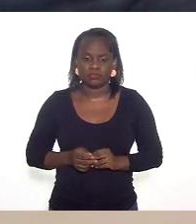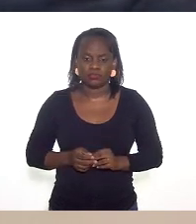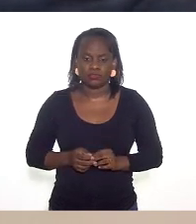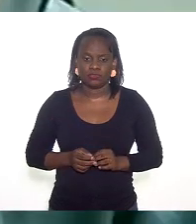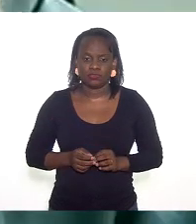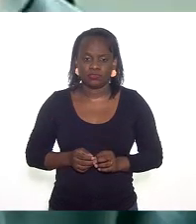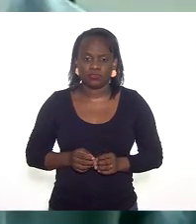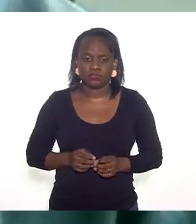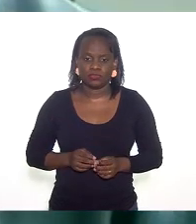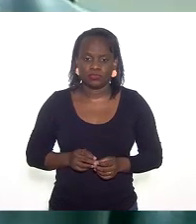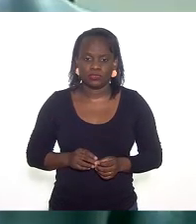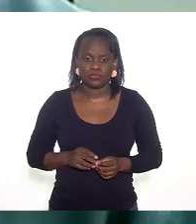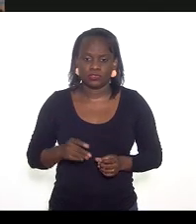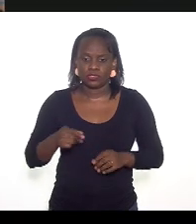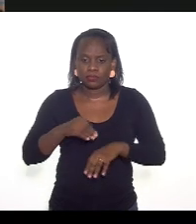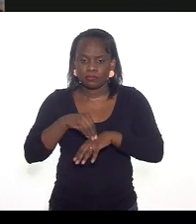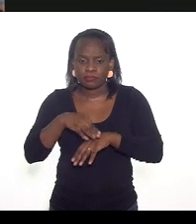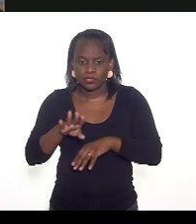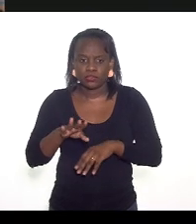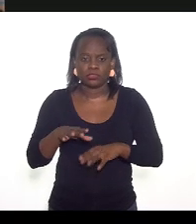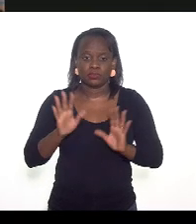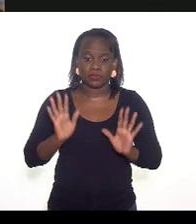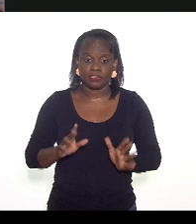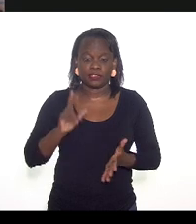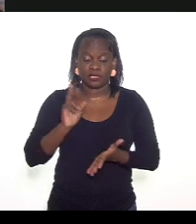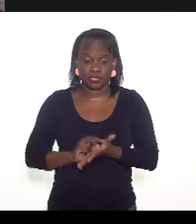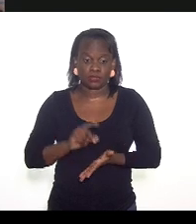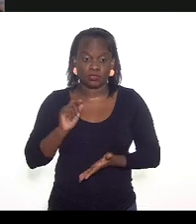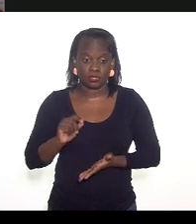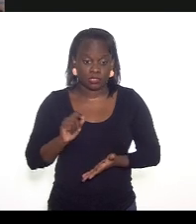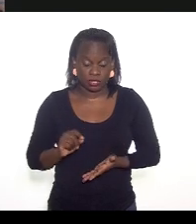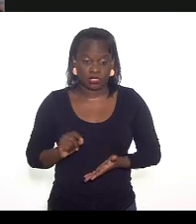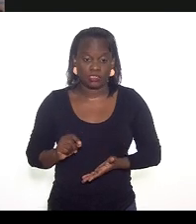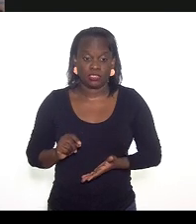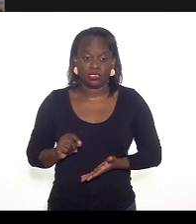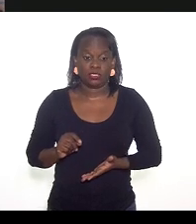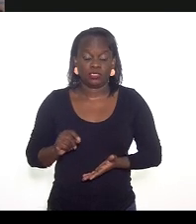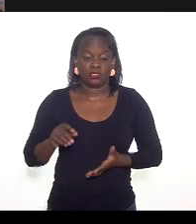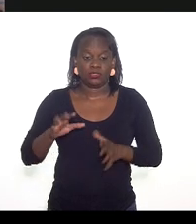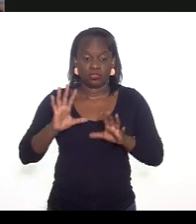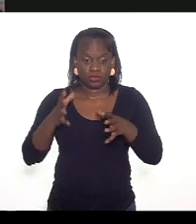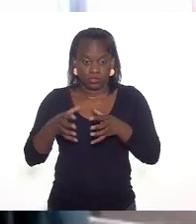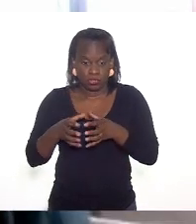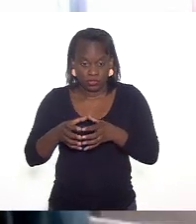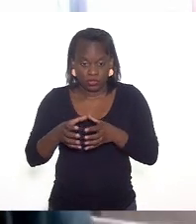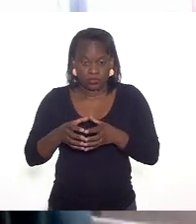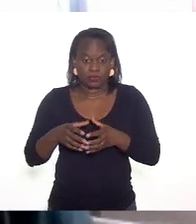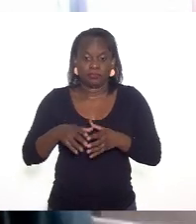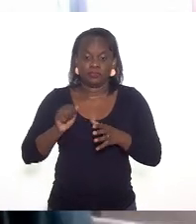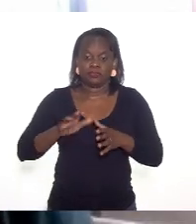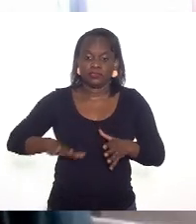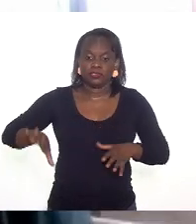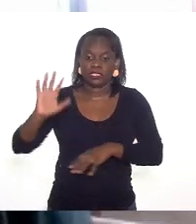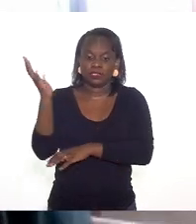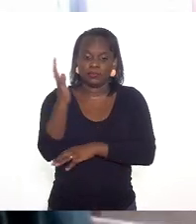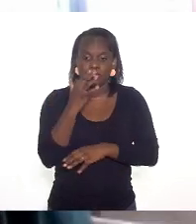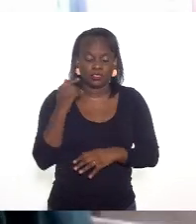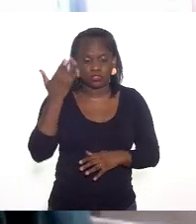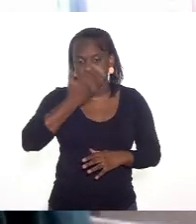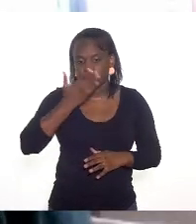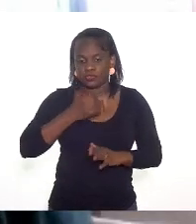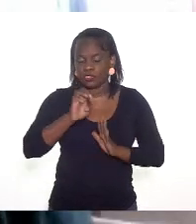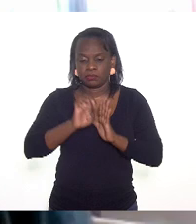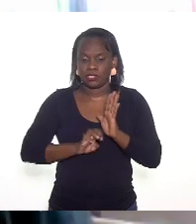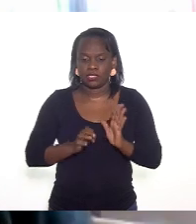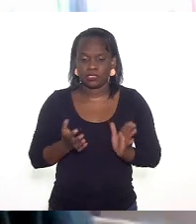Mas deixa eu só dar uma dica aqui para vocês. Na verdade, o pessoal da área ambiental, eu não vi as emendas